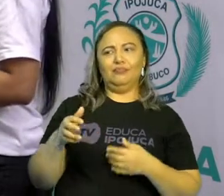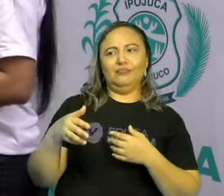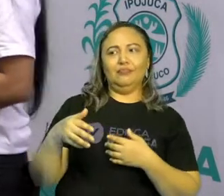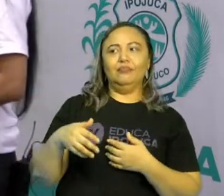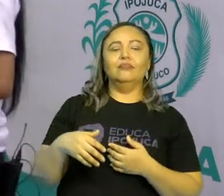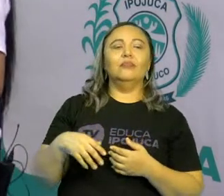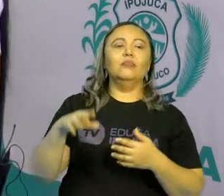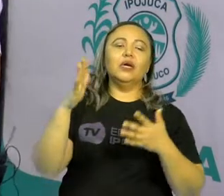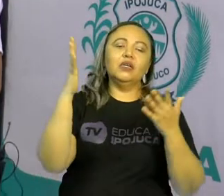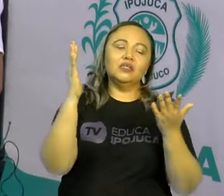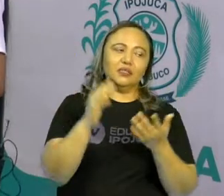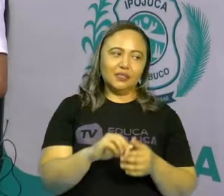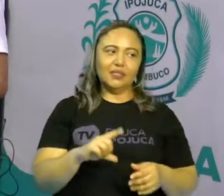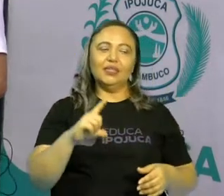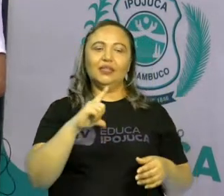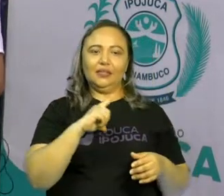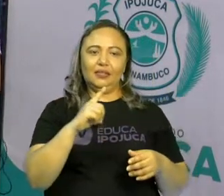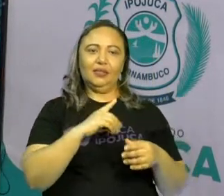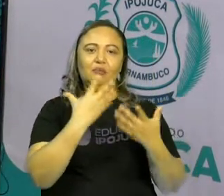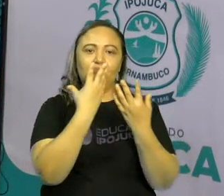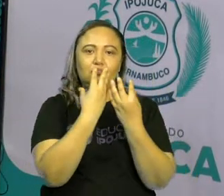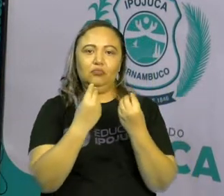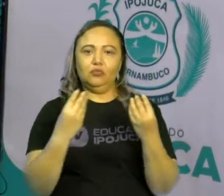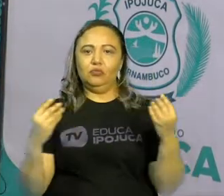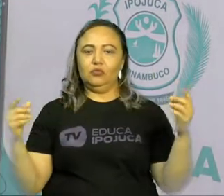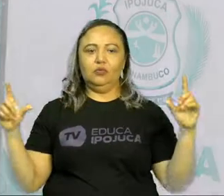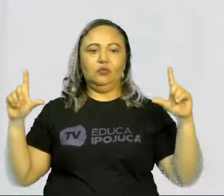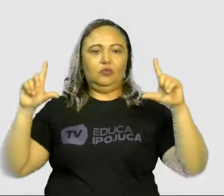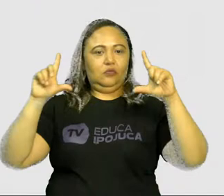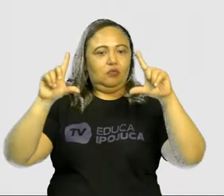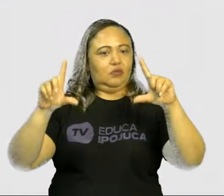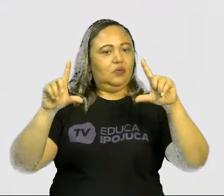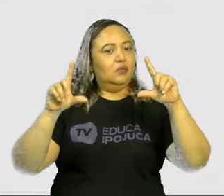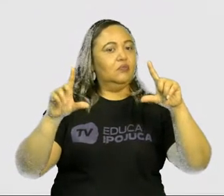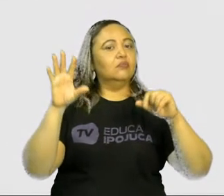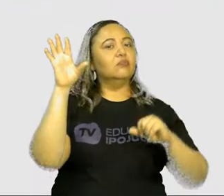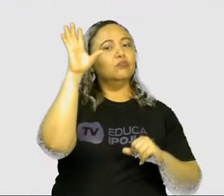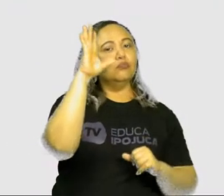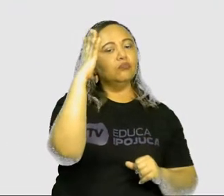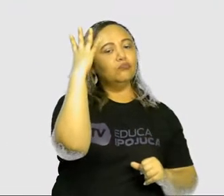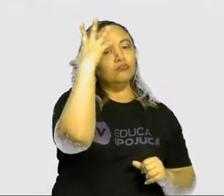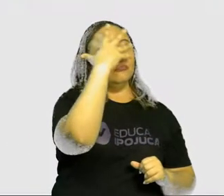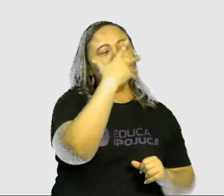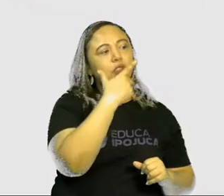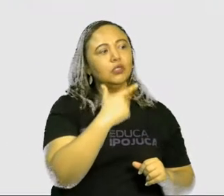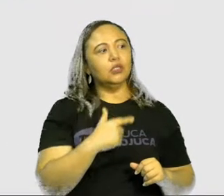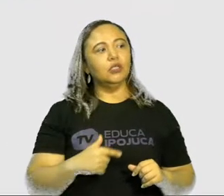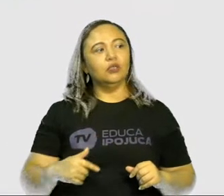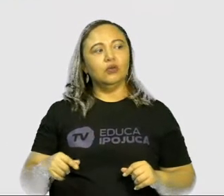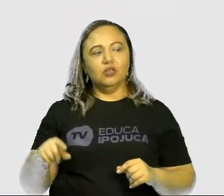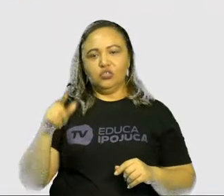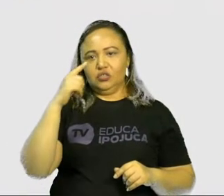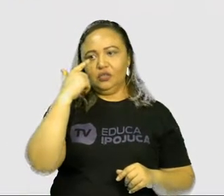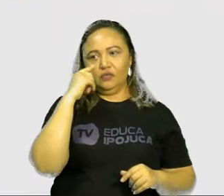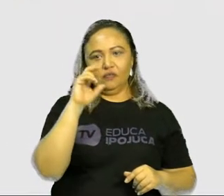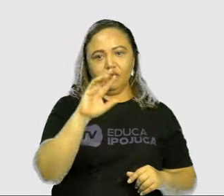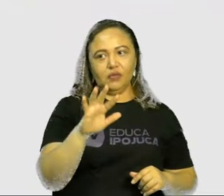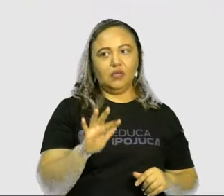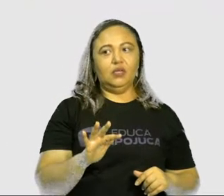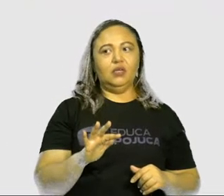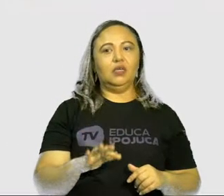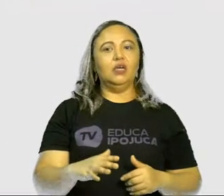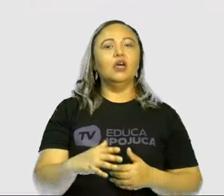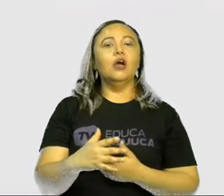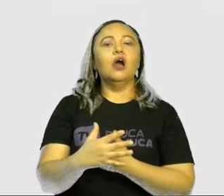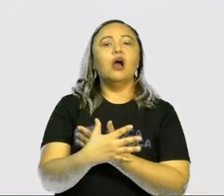né dá para entender que aquilo ali é um quadro também pintou tem uma imagem aqui é um beija-flor e